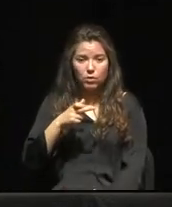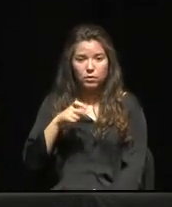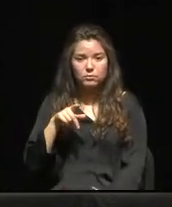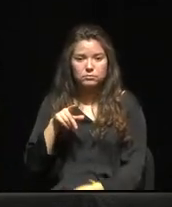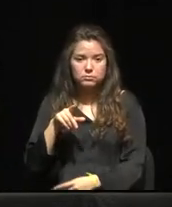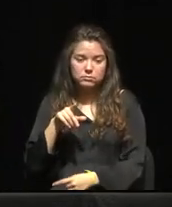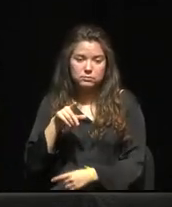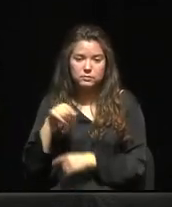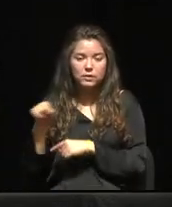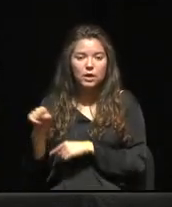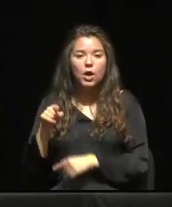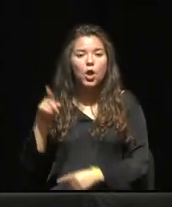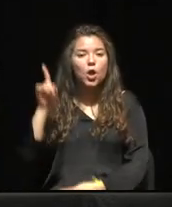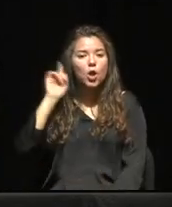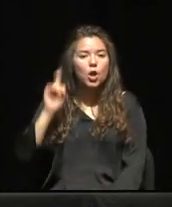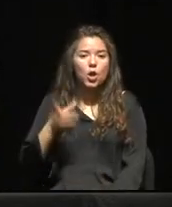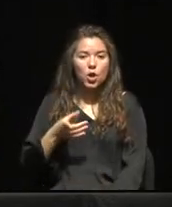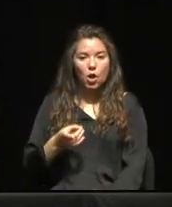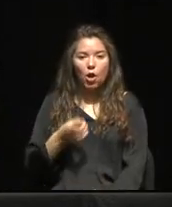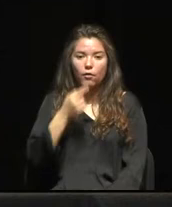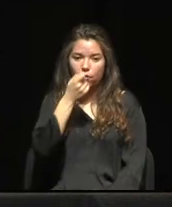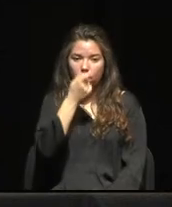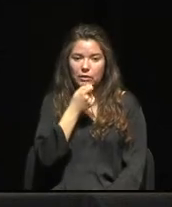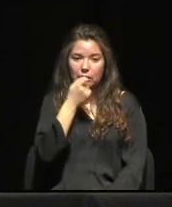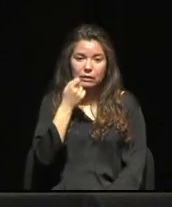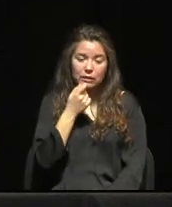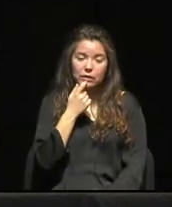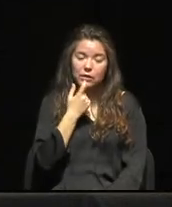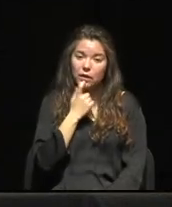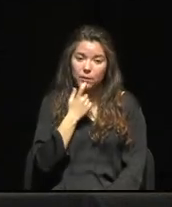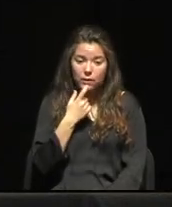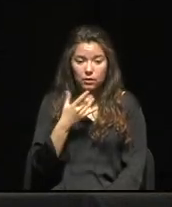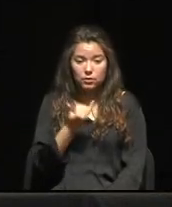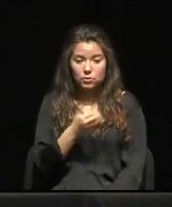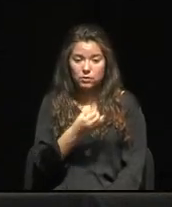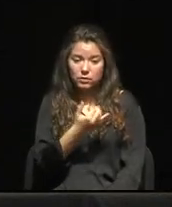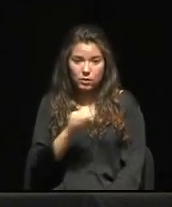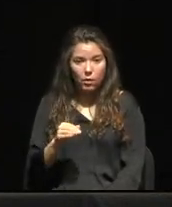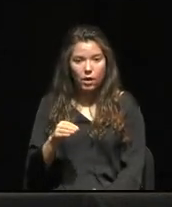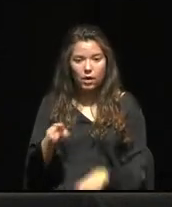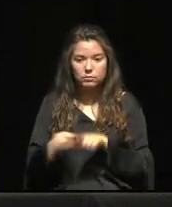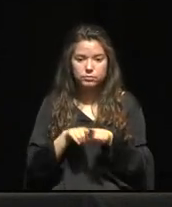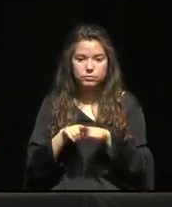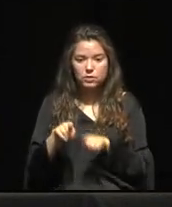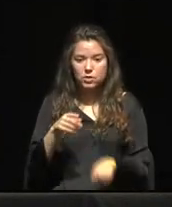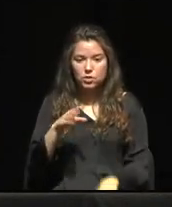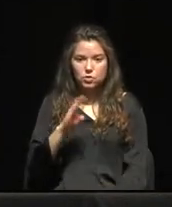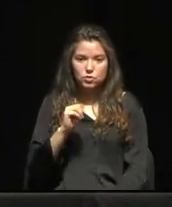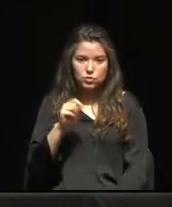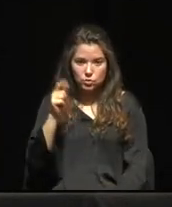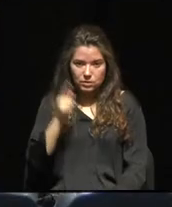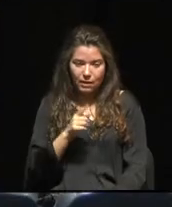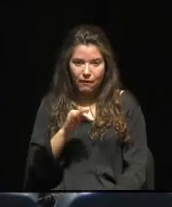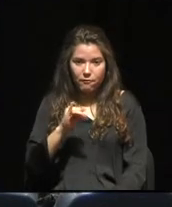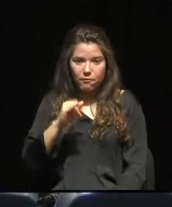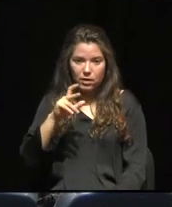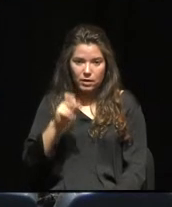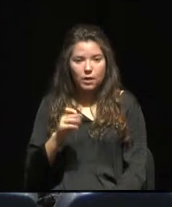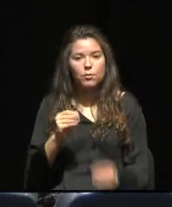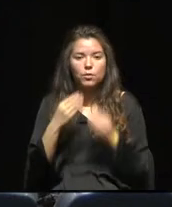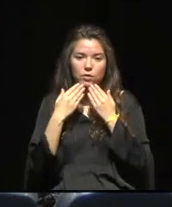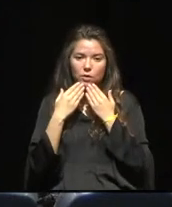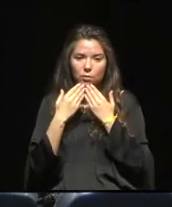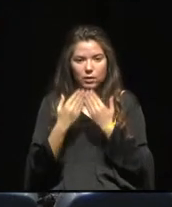josefu Lisboa 9 de Abril de 2024 deputado do grupo Municipal do partido da terra José Inácio Faria Muito